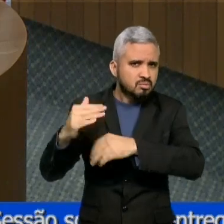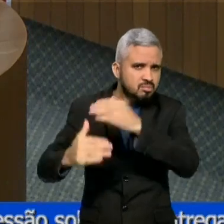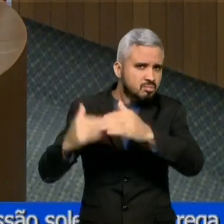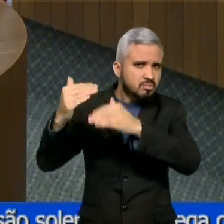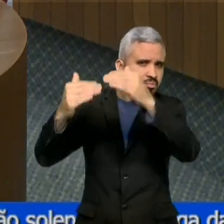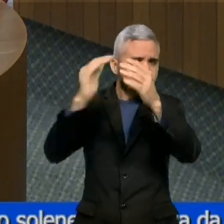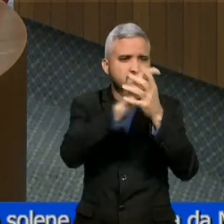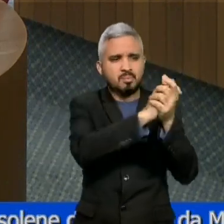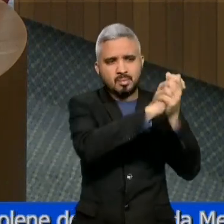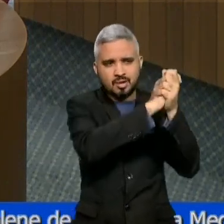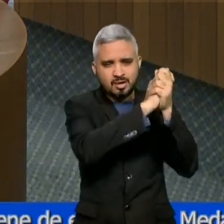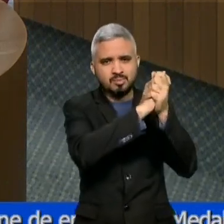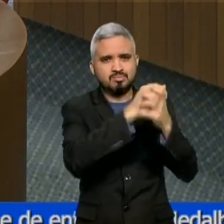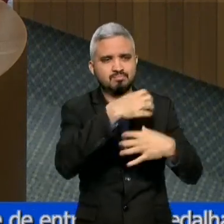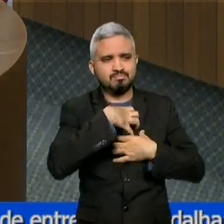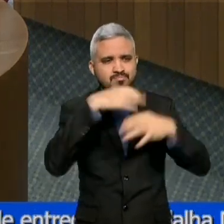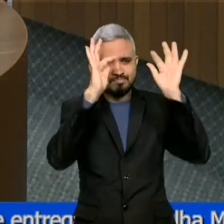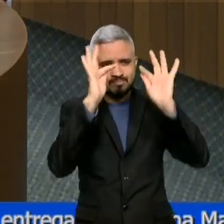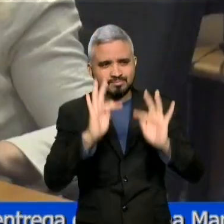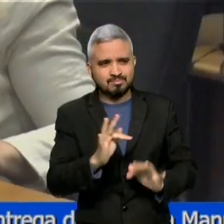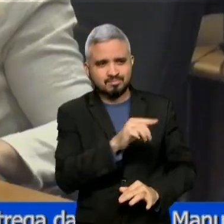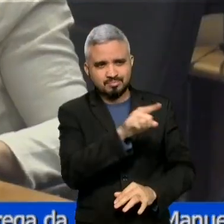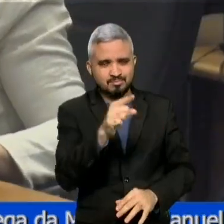sua presença hoje aqui.